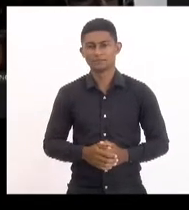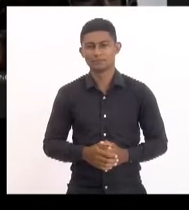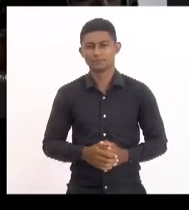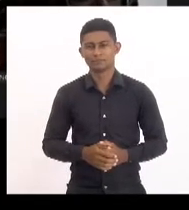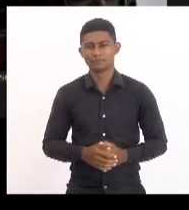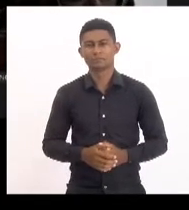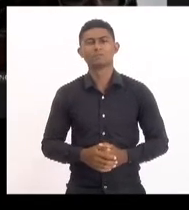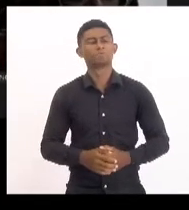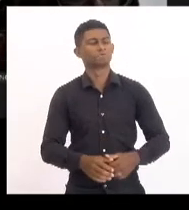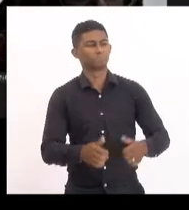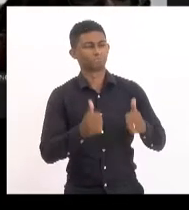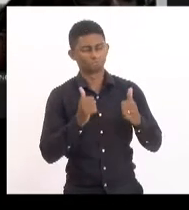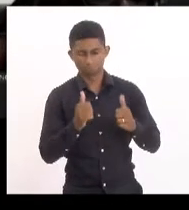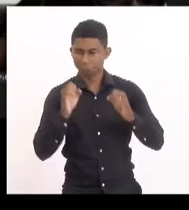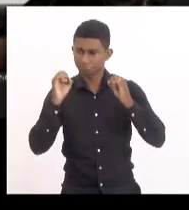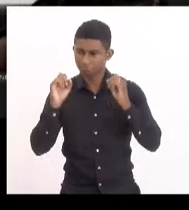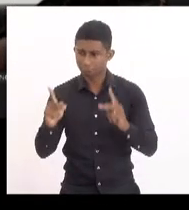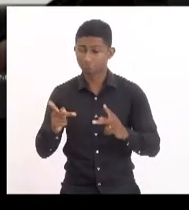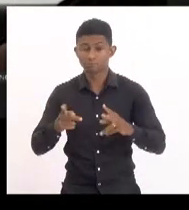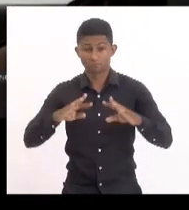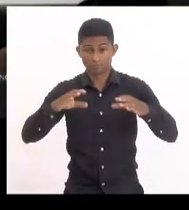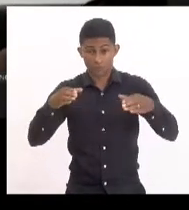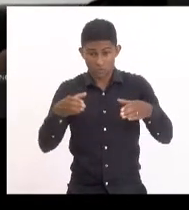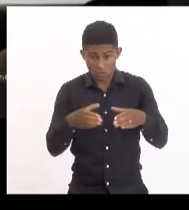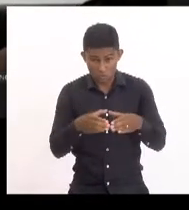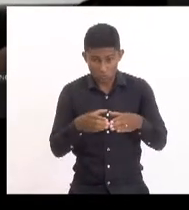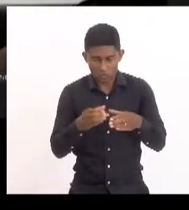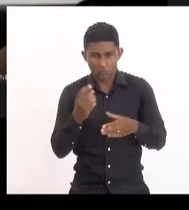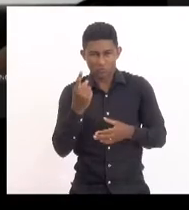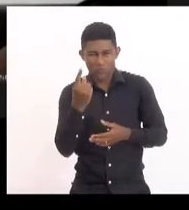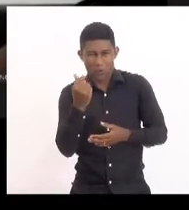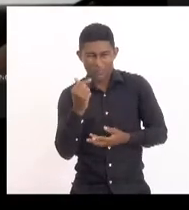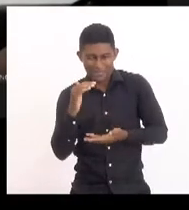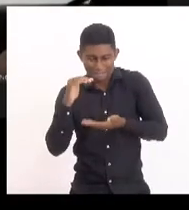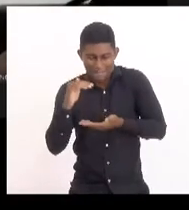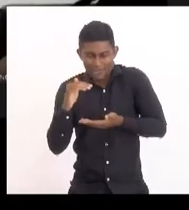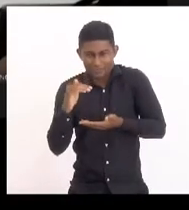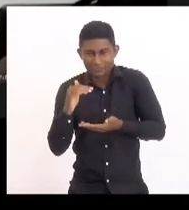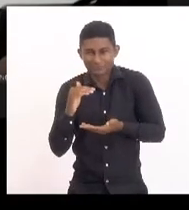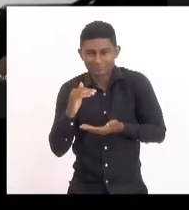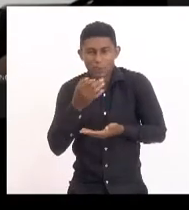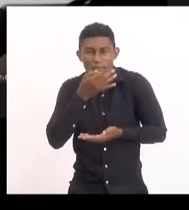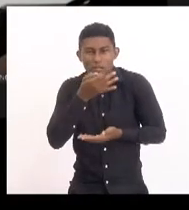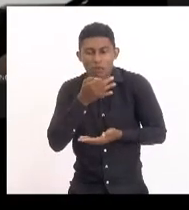Ok. Pela Comissão de Orçamento, deputado Márcio Pacheco. Pela Comissão de Orçamento, deputado Márcio